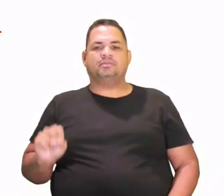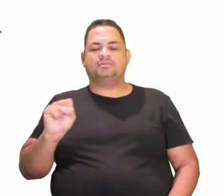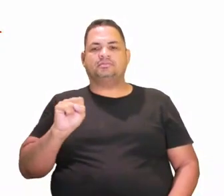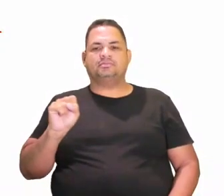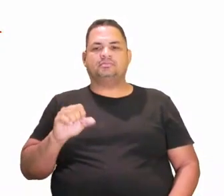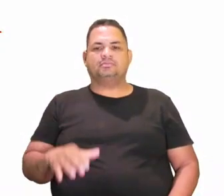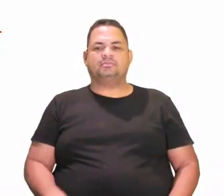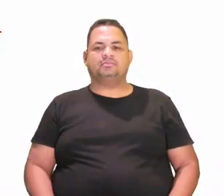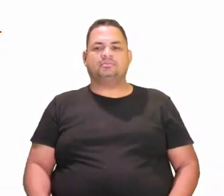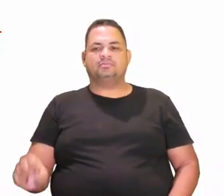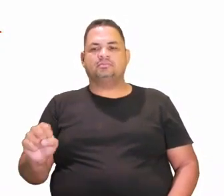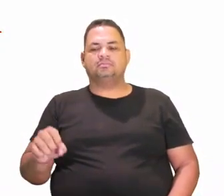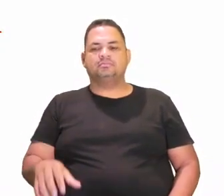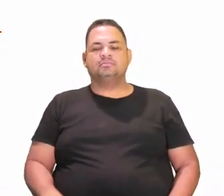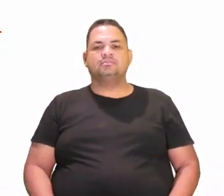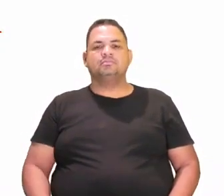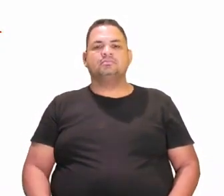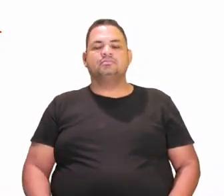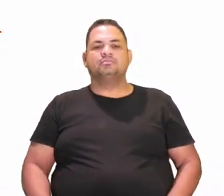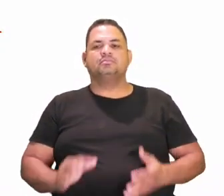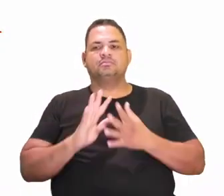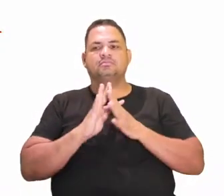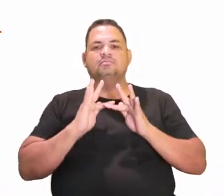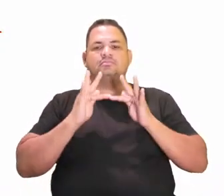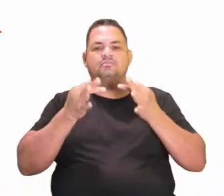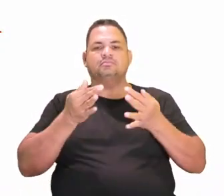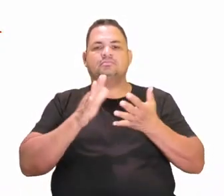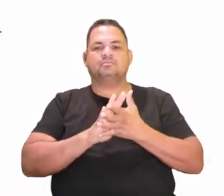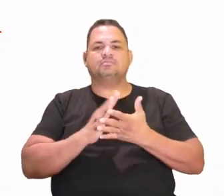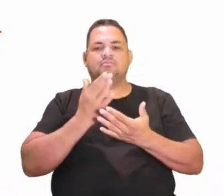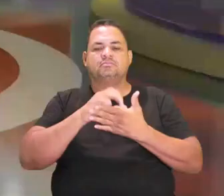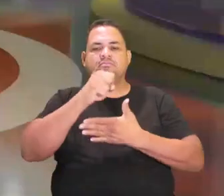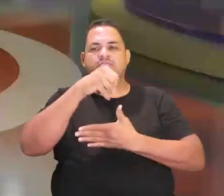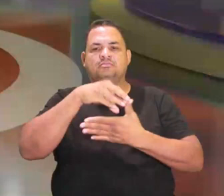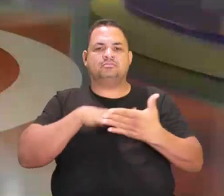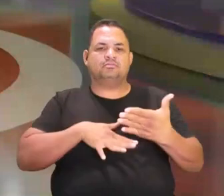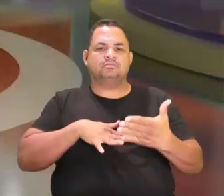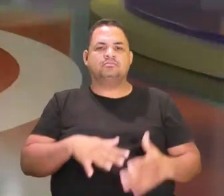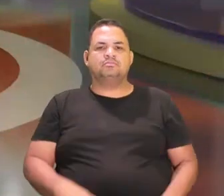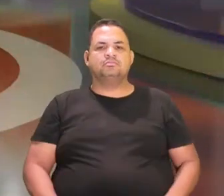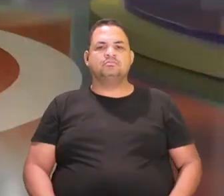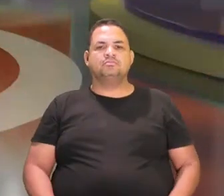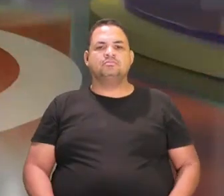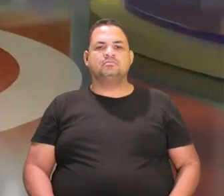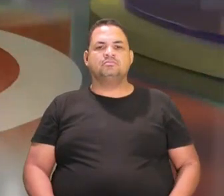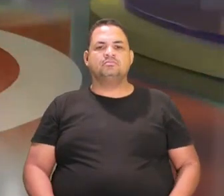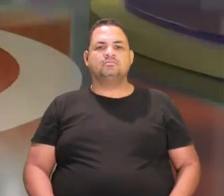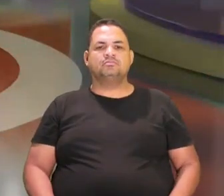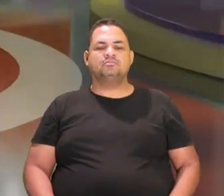né? Ali terminamos as nossas atividades. And